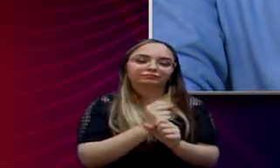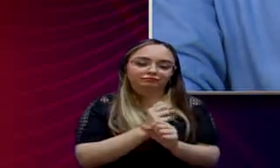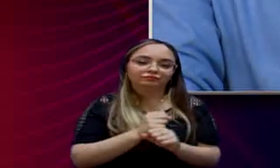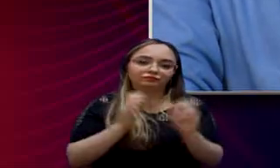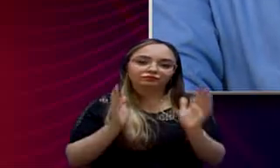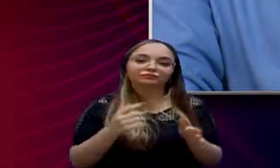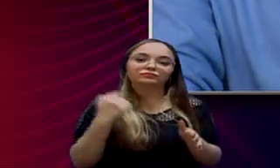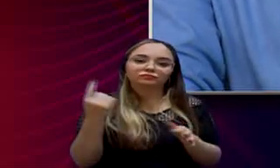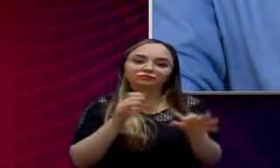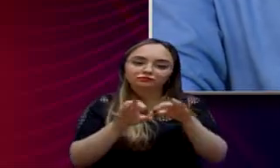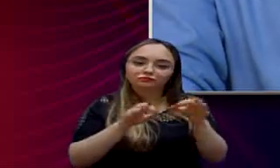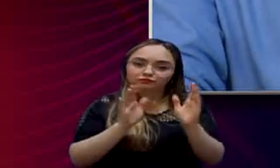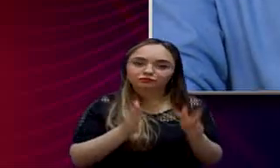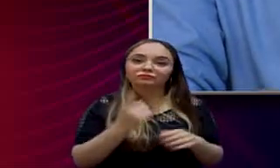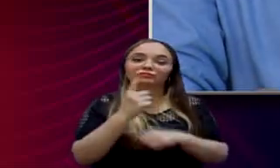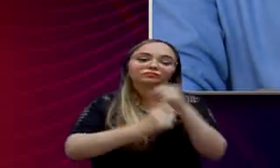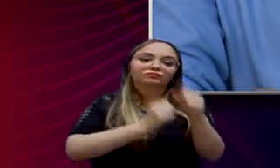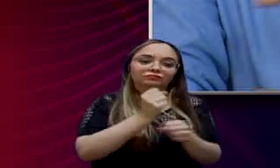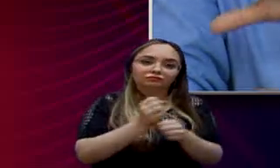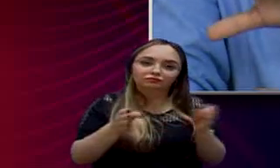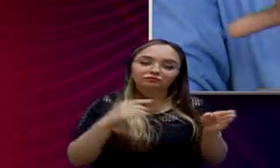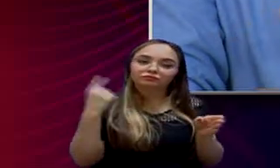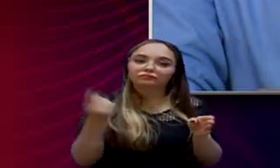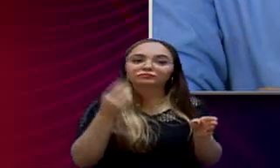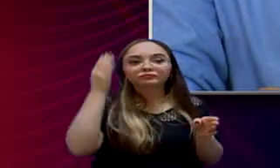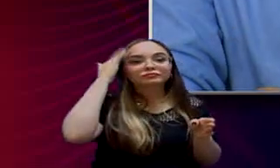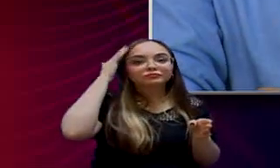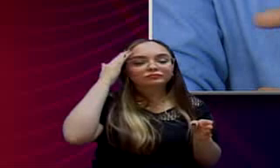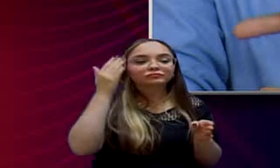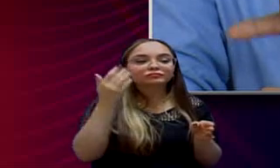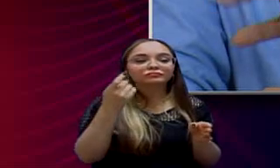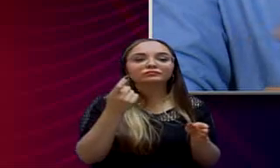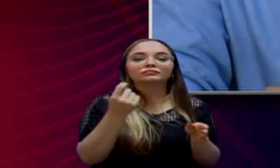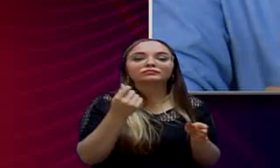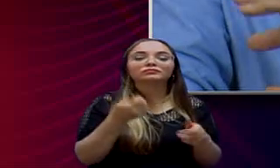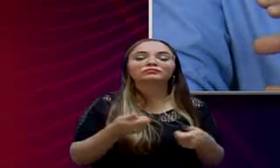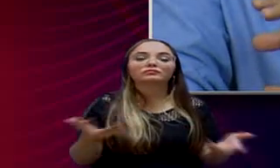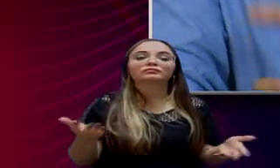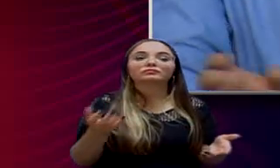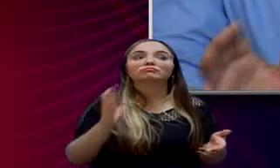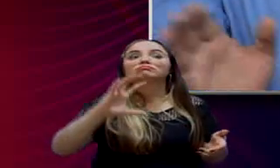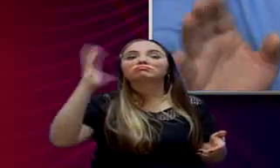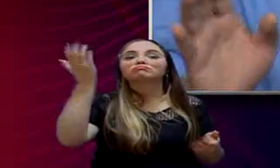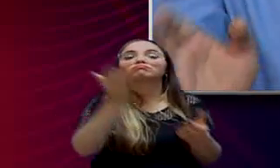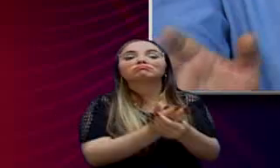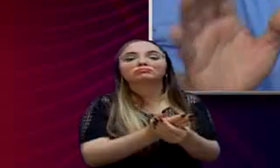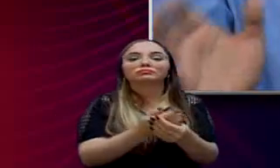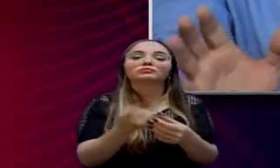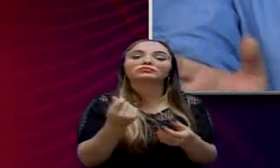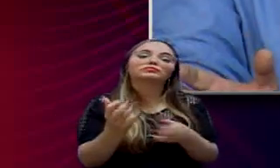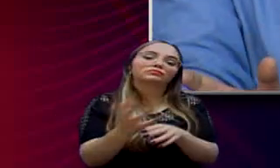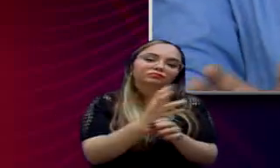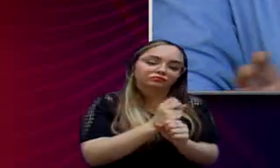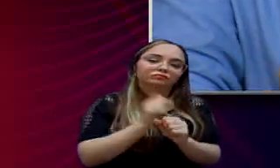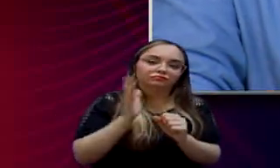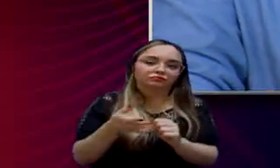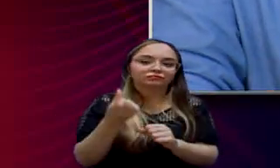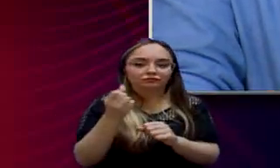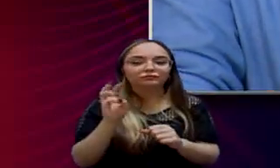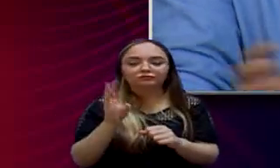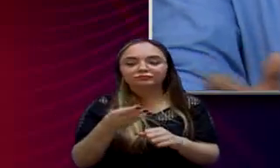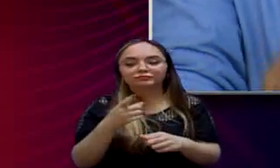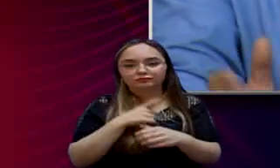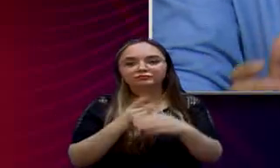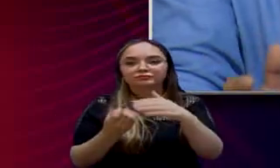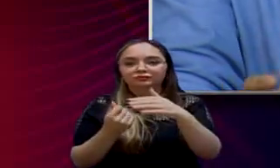até porque todo ano a gente faz uma previsão dessas despesas extraordinárias então elas estão ali dentro desse patamar